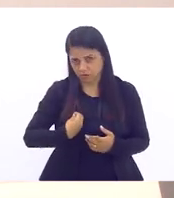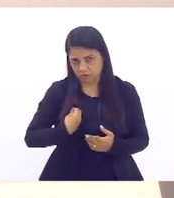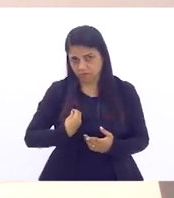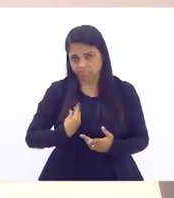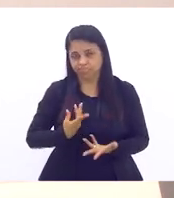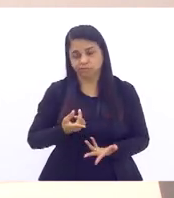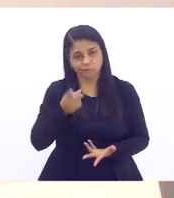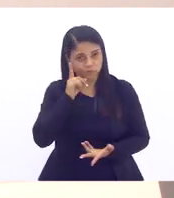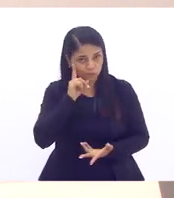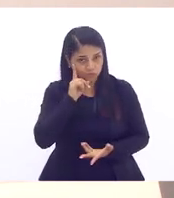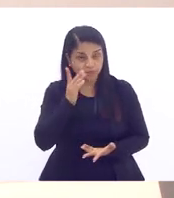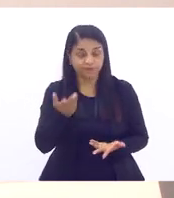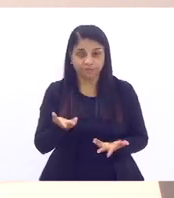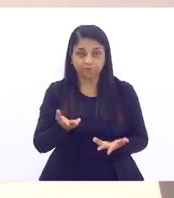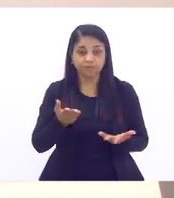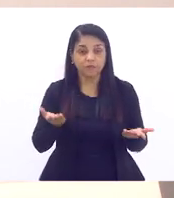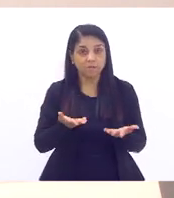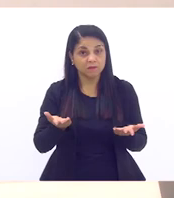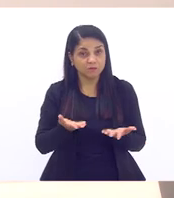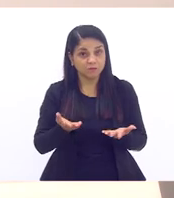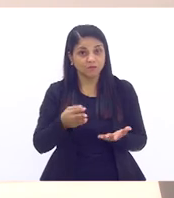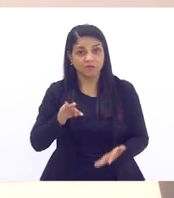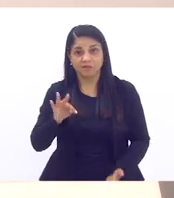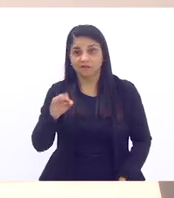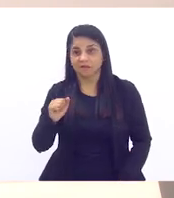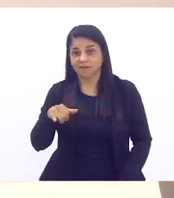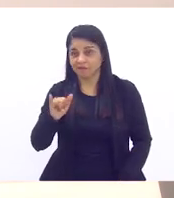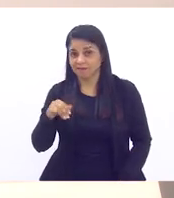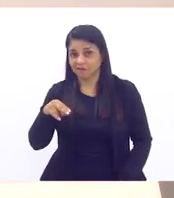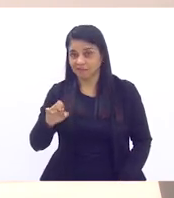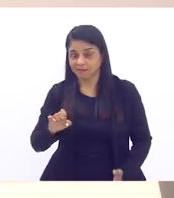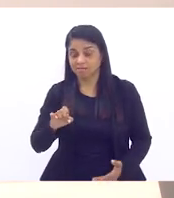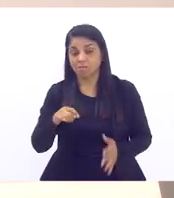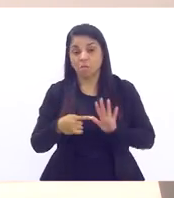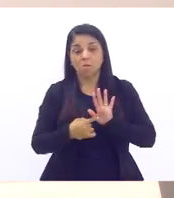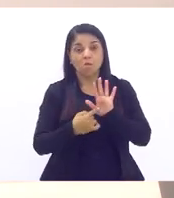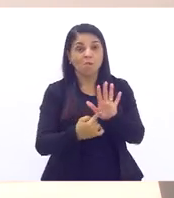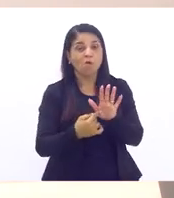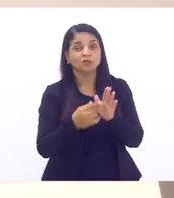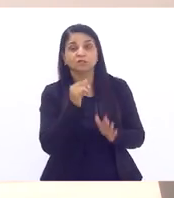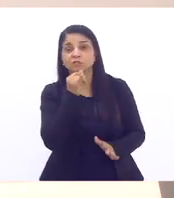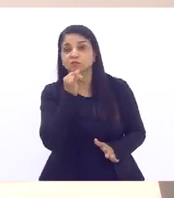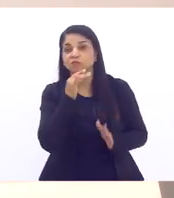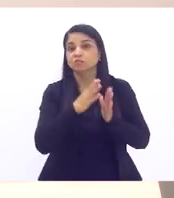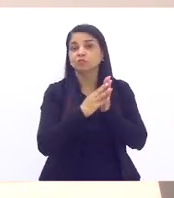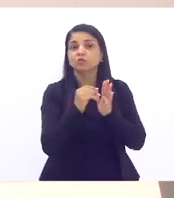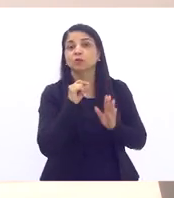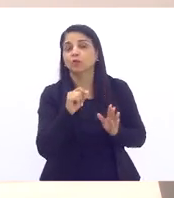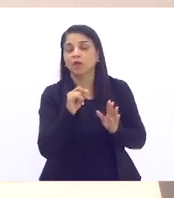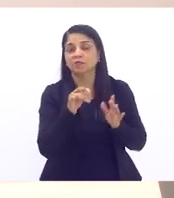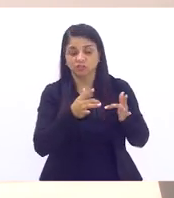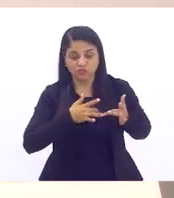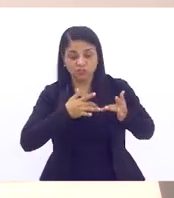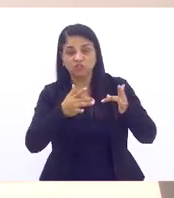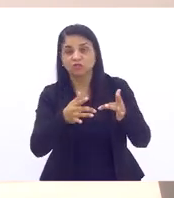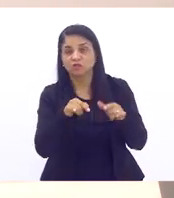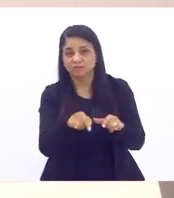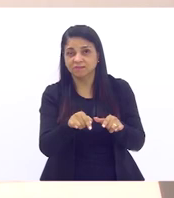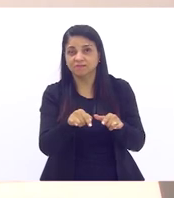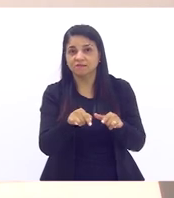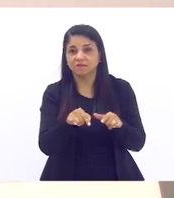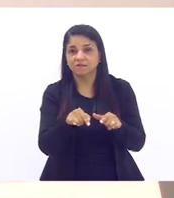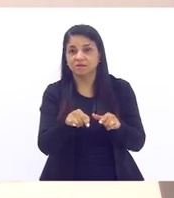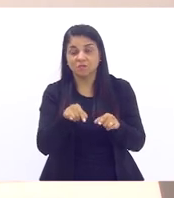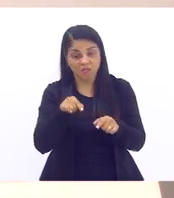mas o exemplo que ela nos traz hoje é de solidariedade vejam que ela não buscou uma Providência que